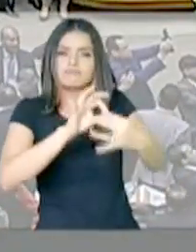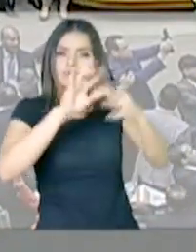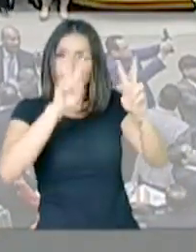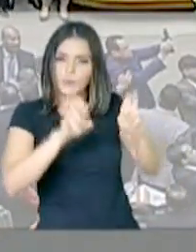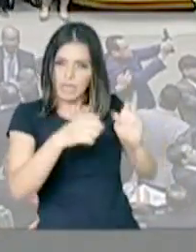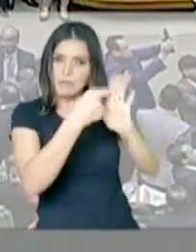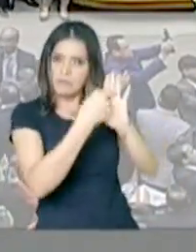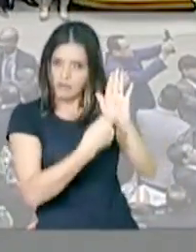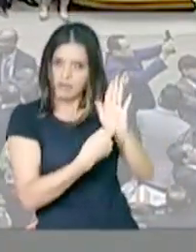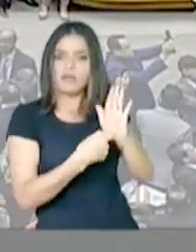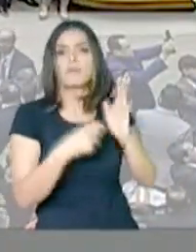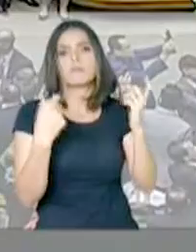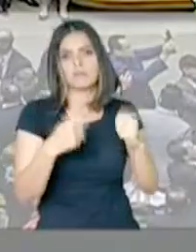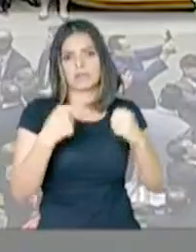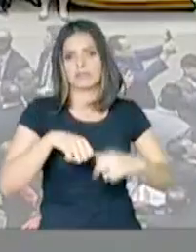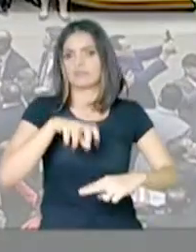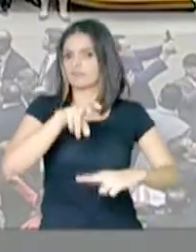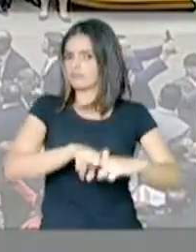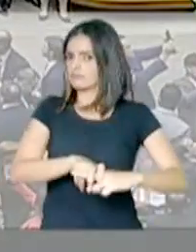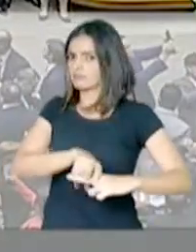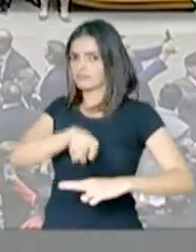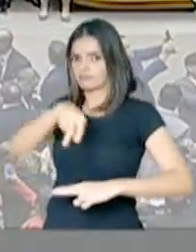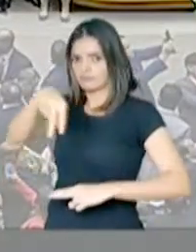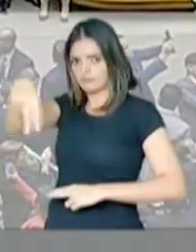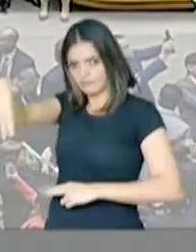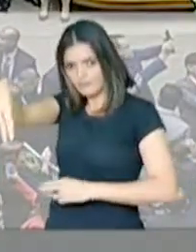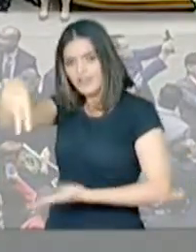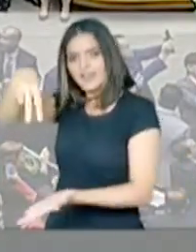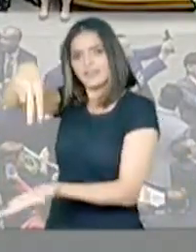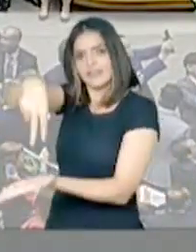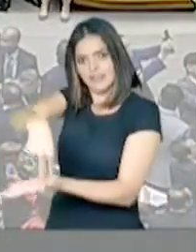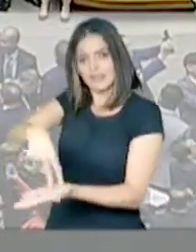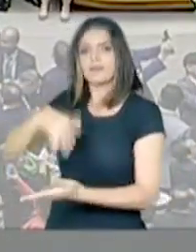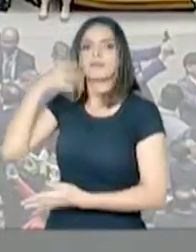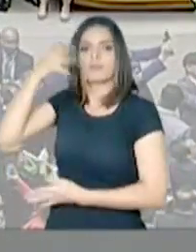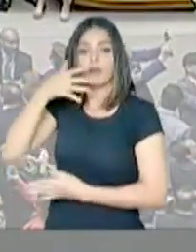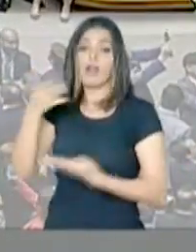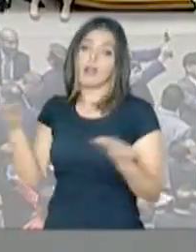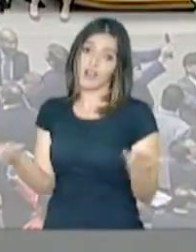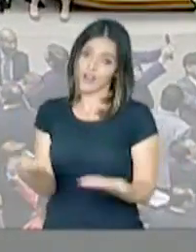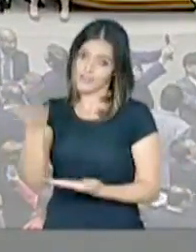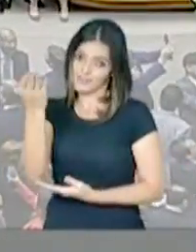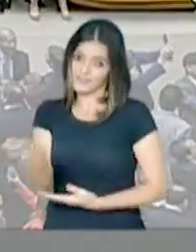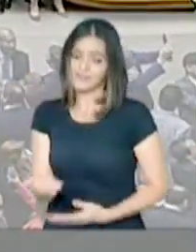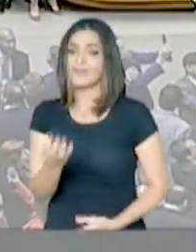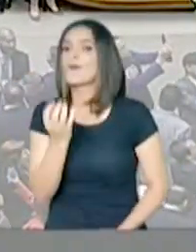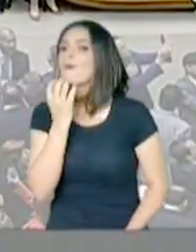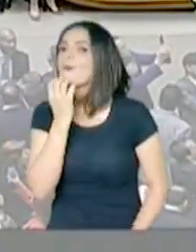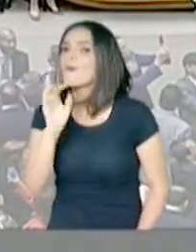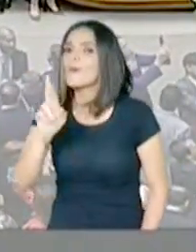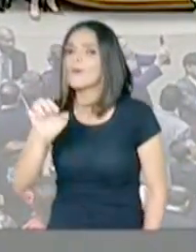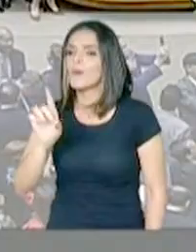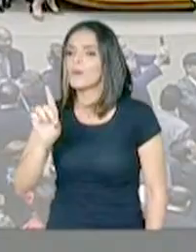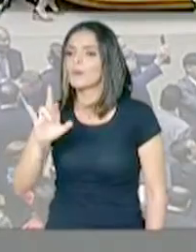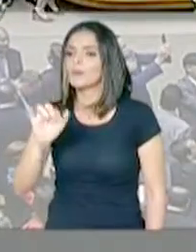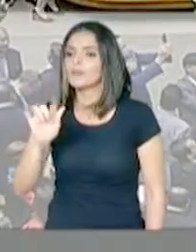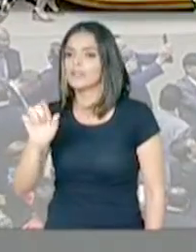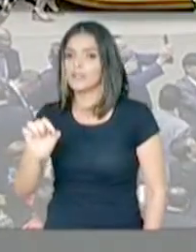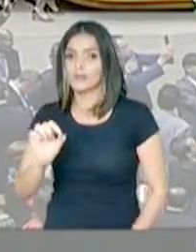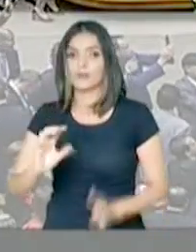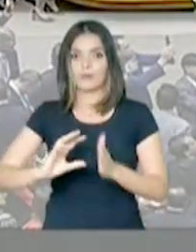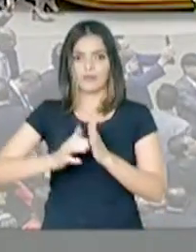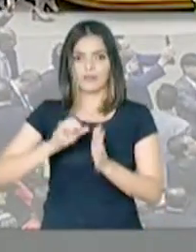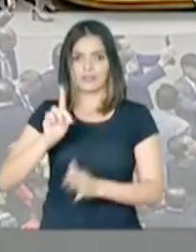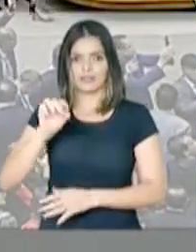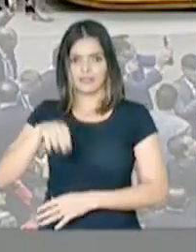mulheres, com mais 15 anos de contribuição. Então, o primeiro destaque é para retirar os professores e deixar a regra como é hoje, sem